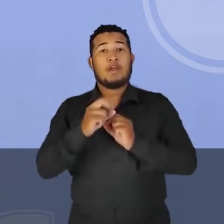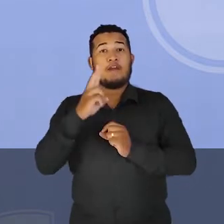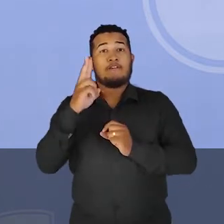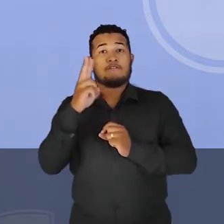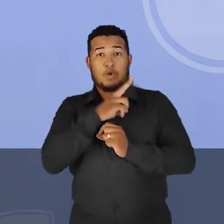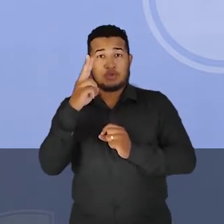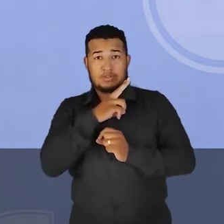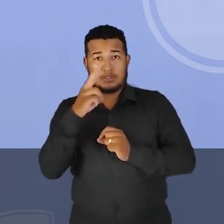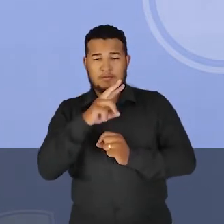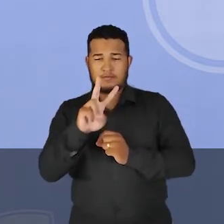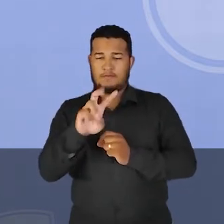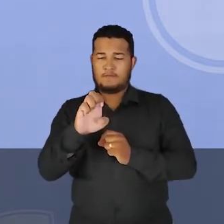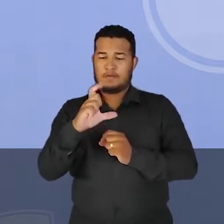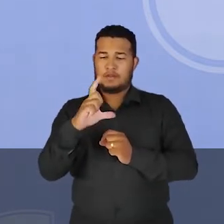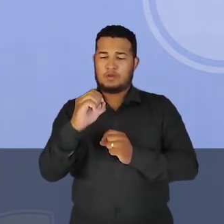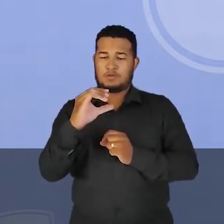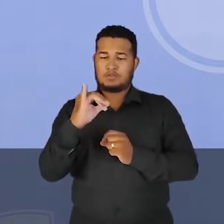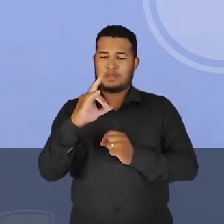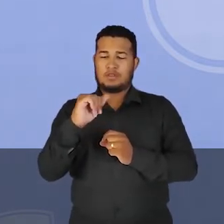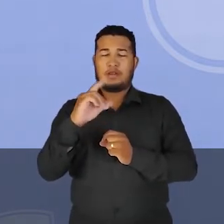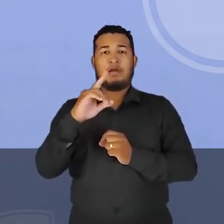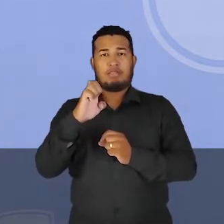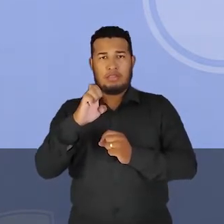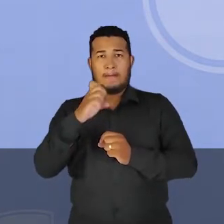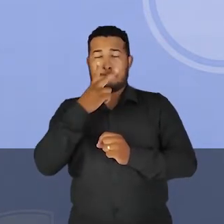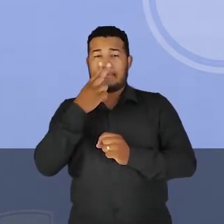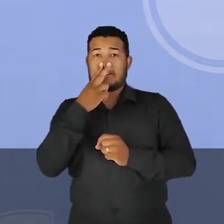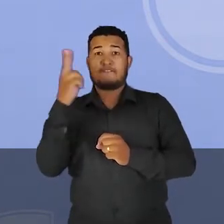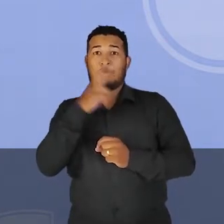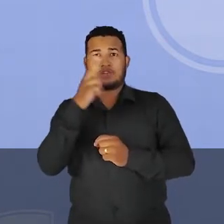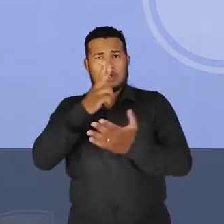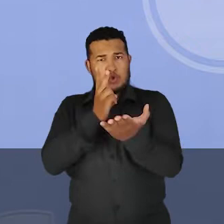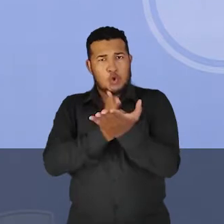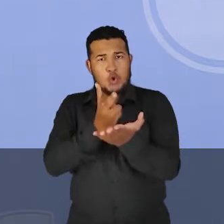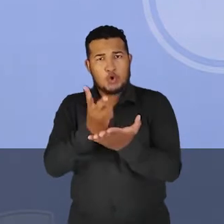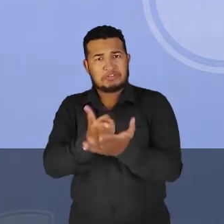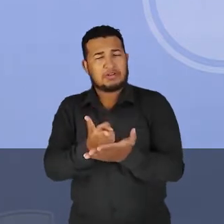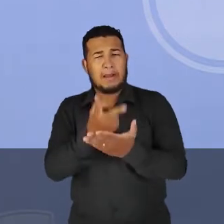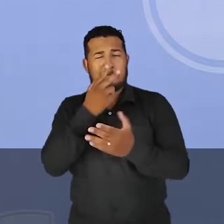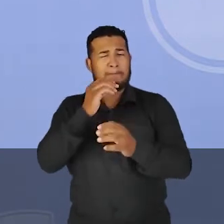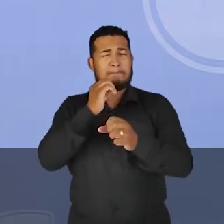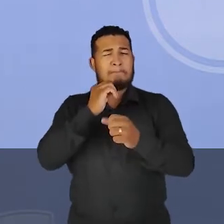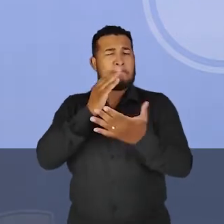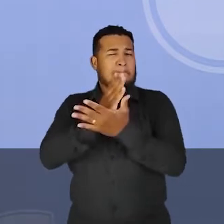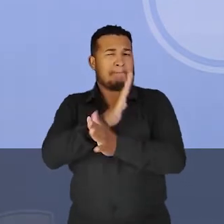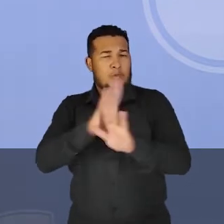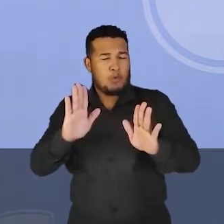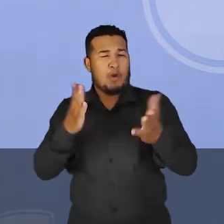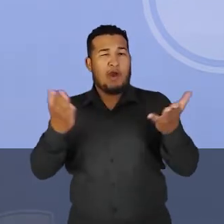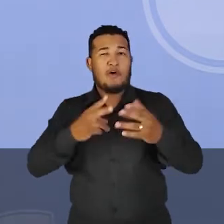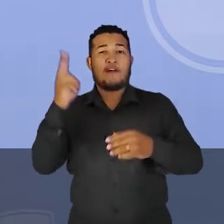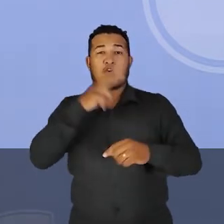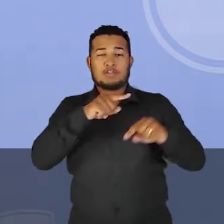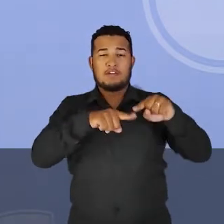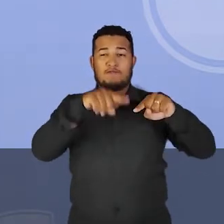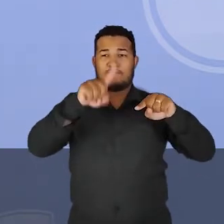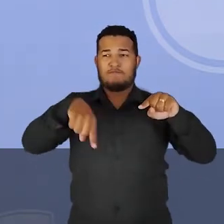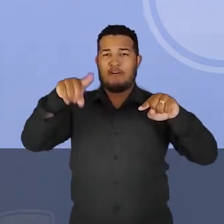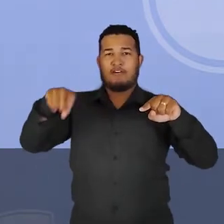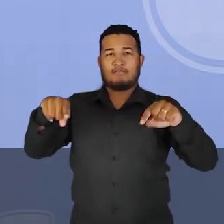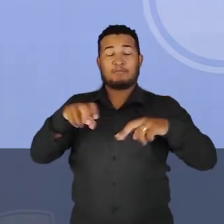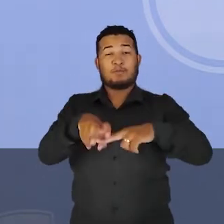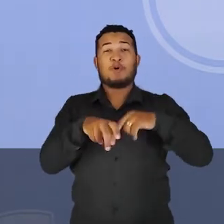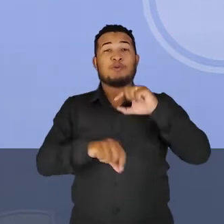Velocidade, quando ele abandonar a velocidade constante, ou seja, a sua velocidade vai variar, a sua velocidade varia devido